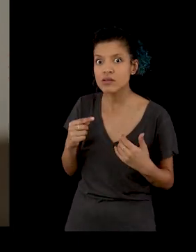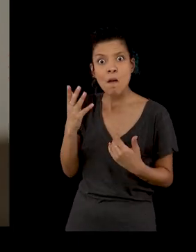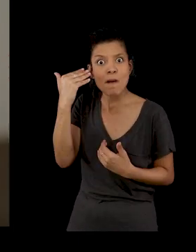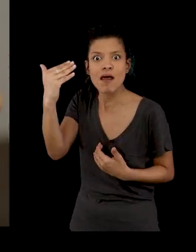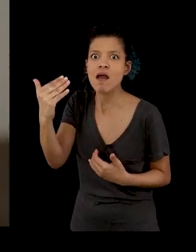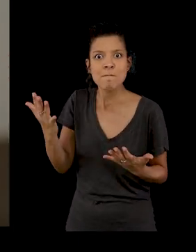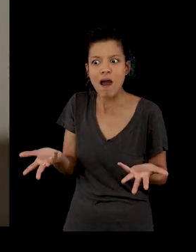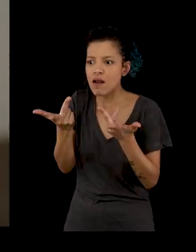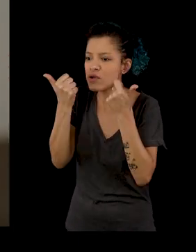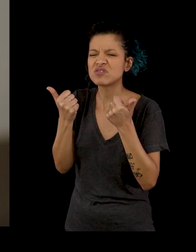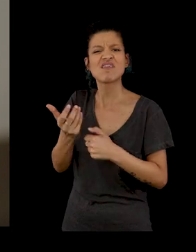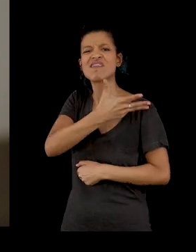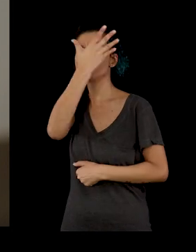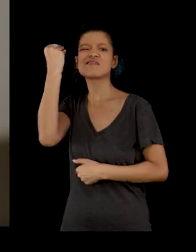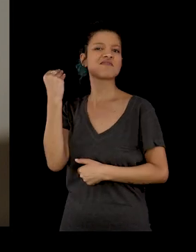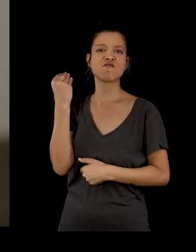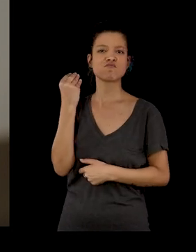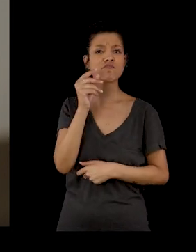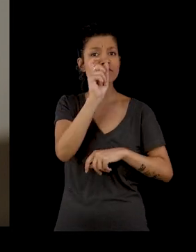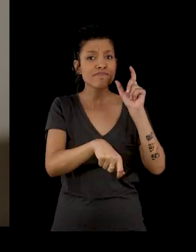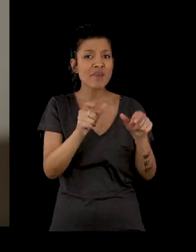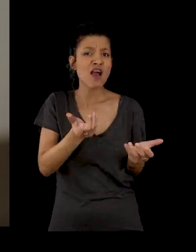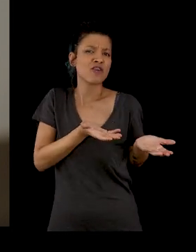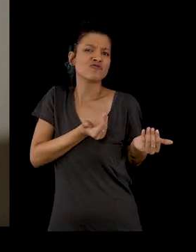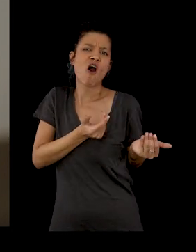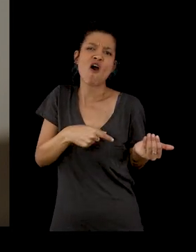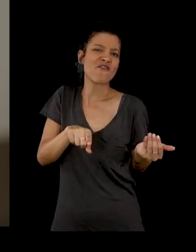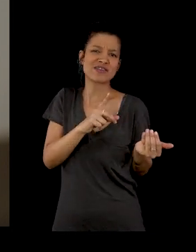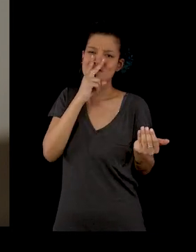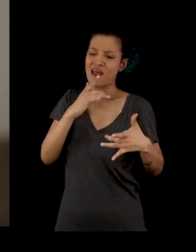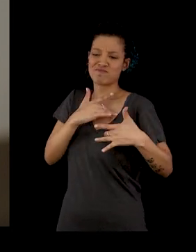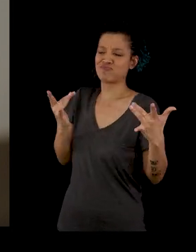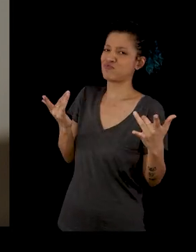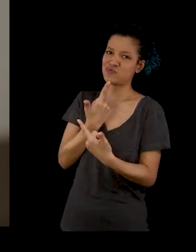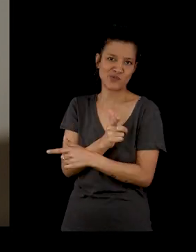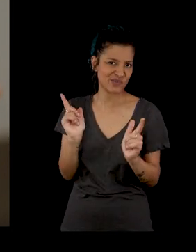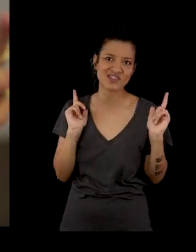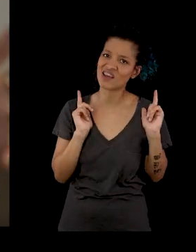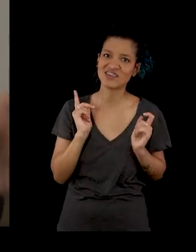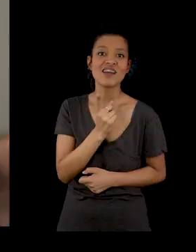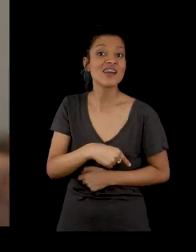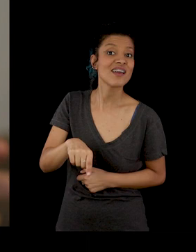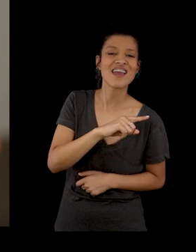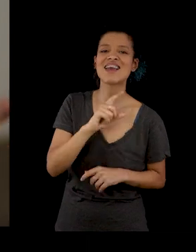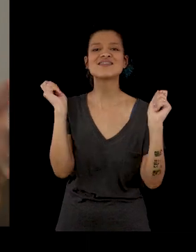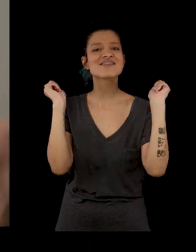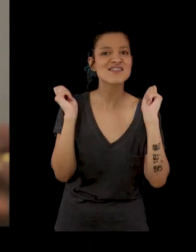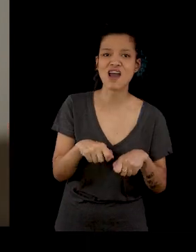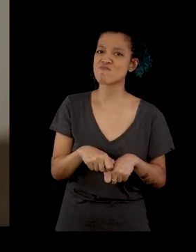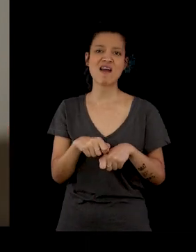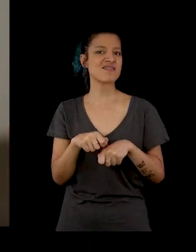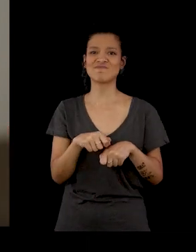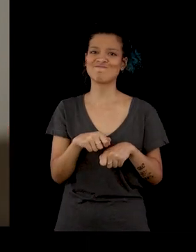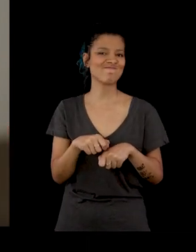estão sendo generosos com eles. Não estão sendo capazes de retirá-los,